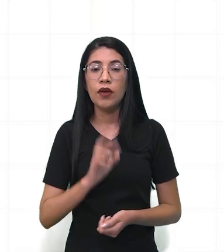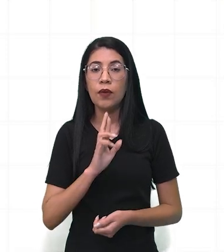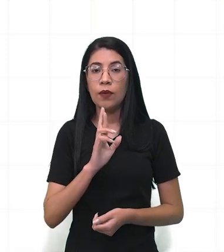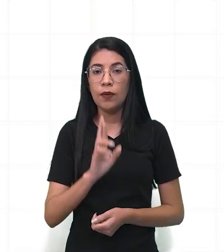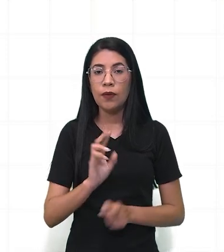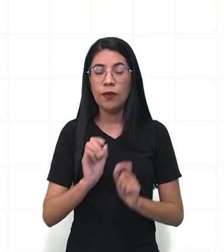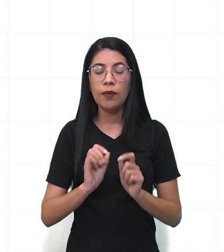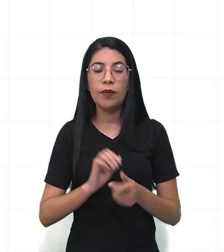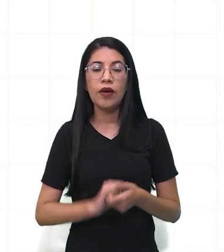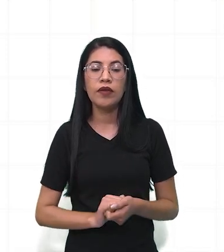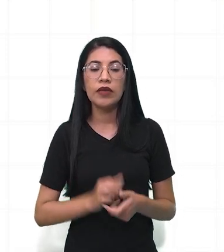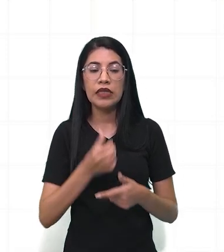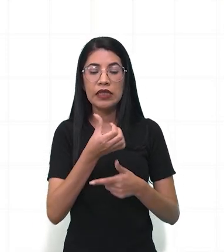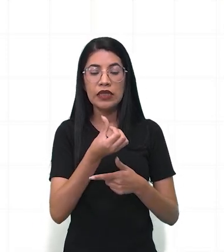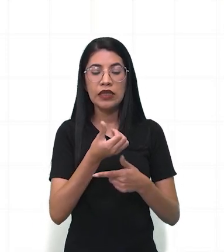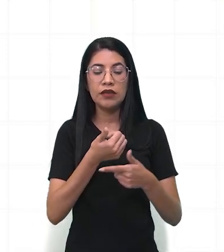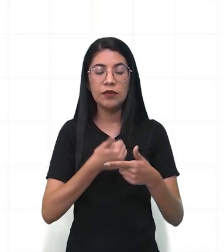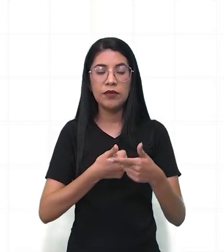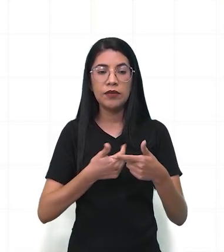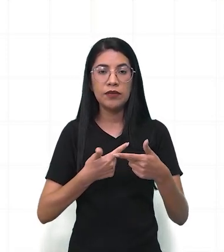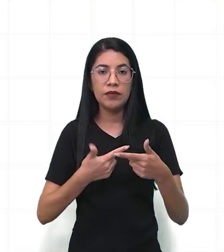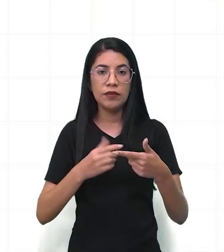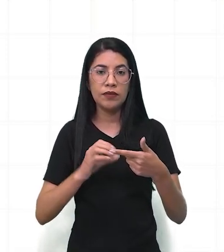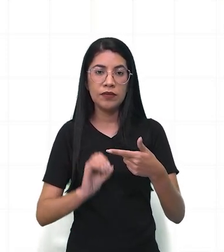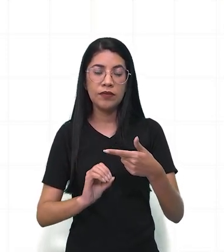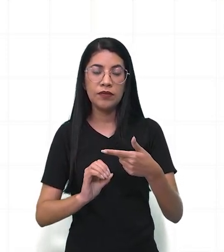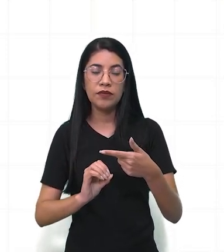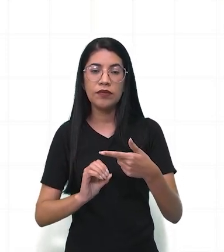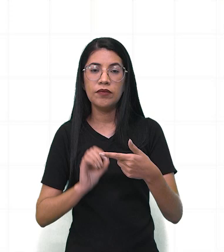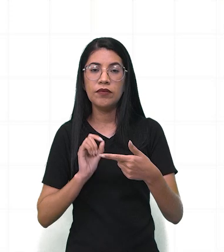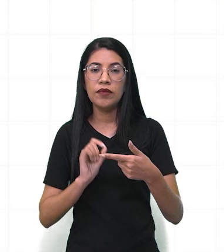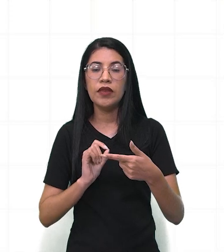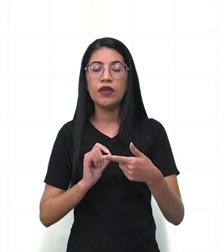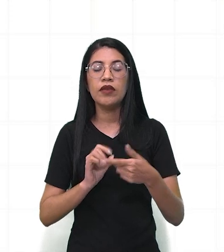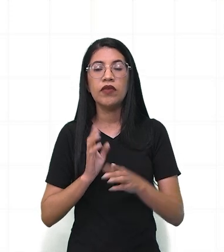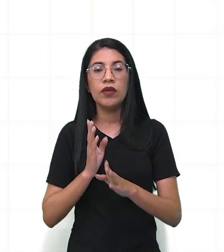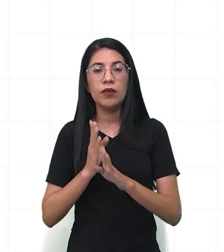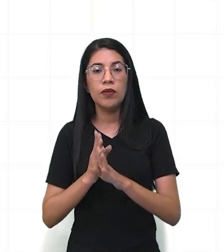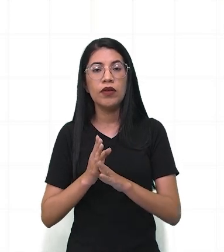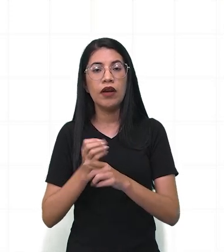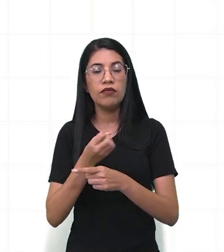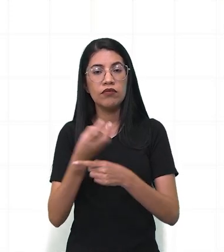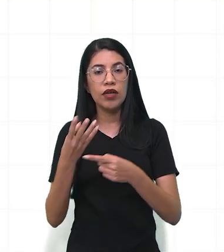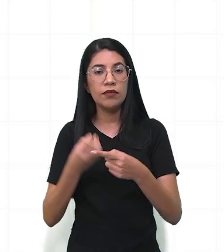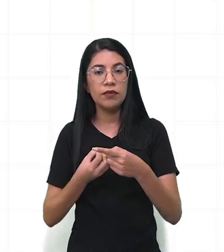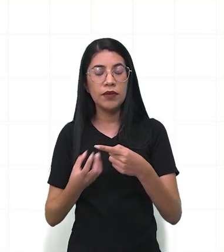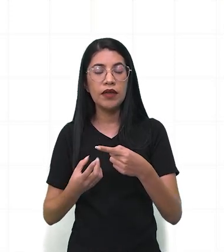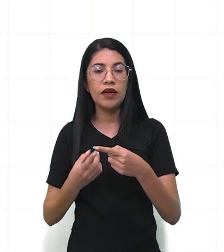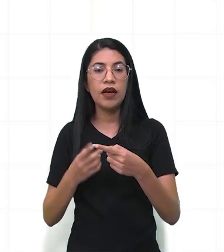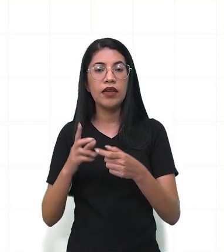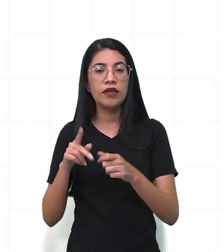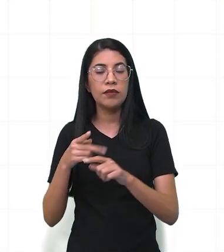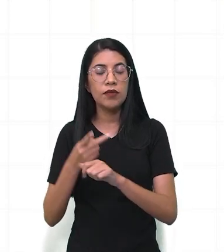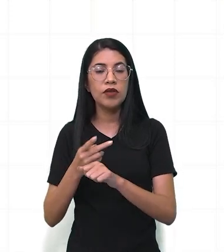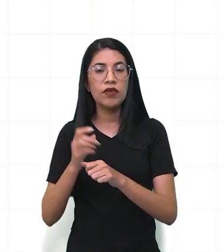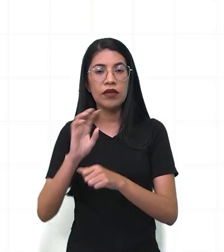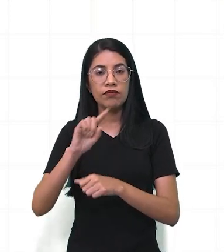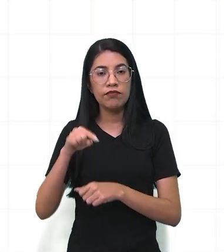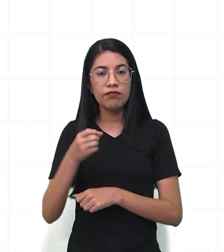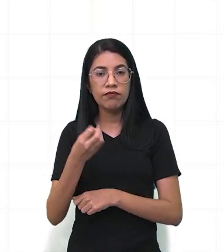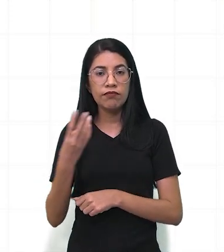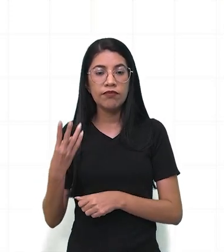decimal. Esse número decimal é a porcentagem. 6 dividido por 120 é